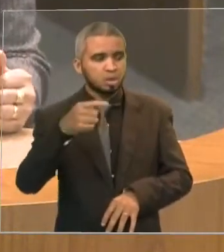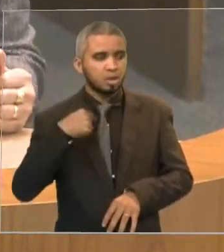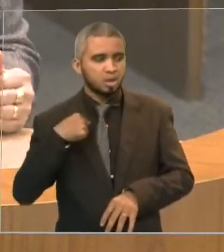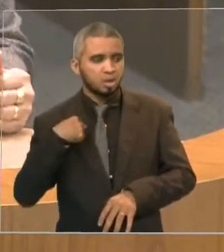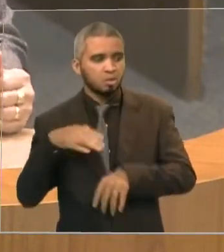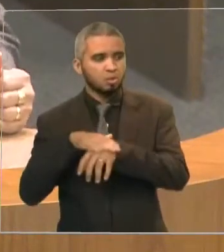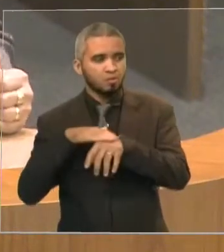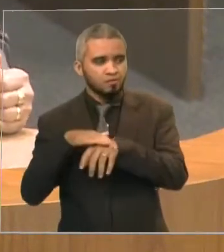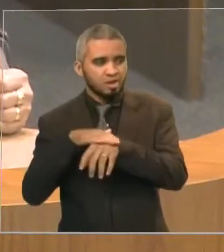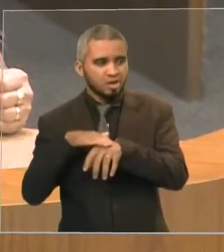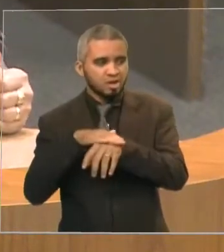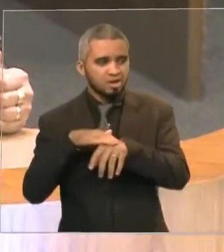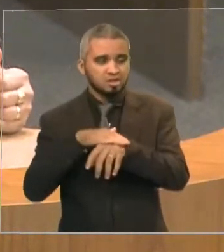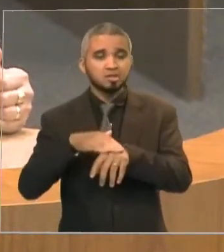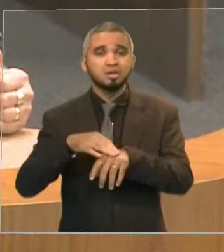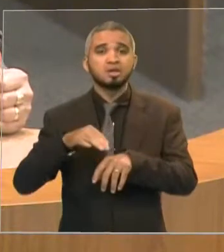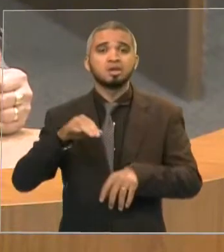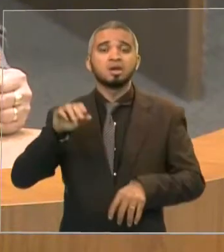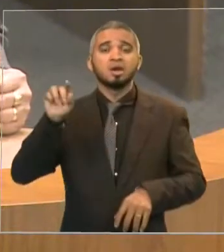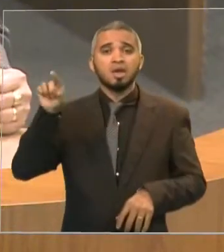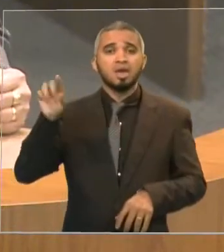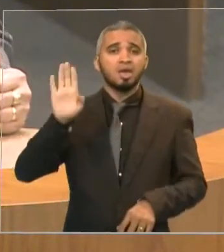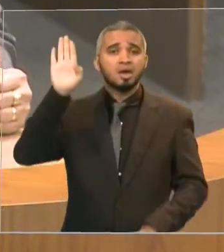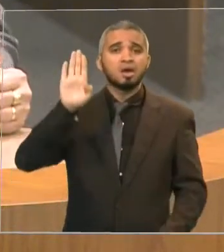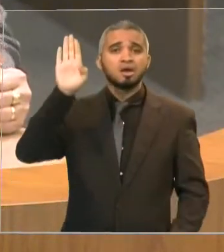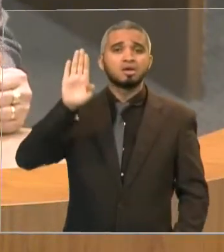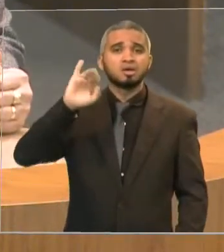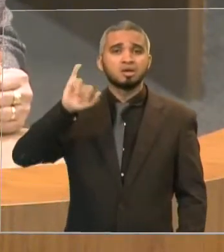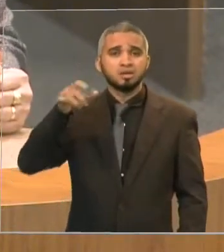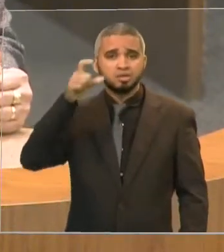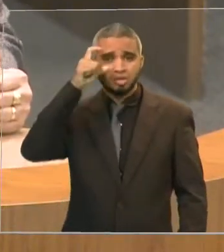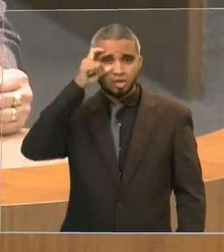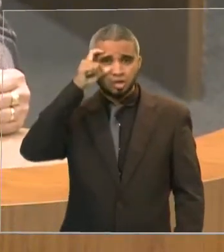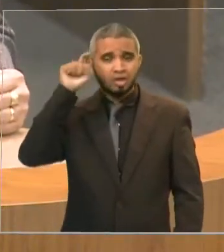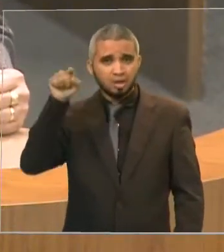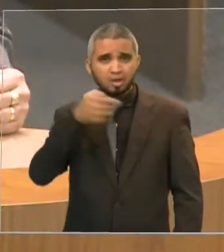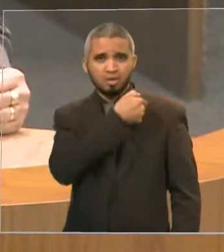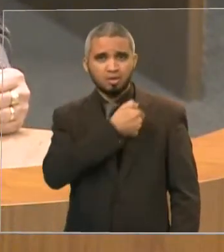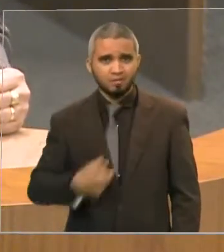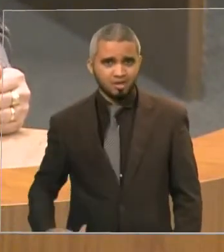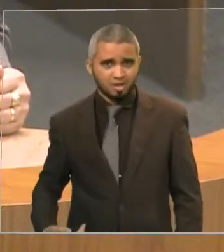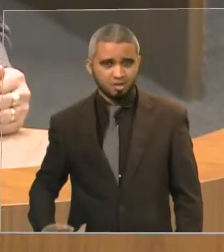era Jackson Lago, a governador, que é para você falar.